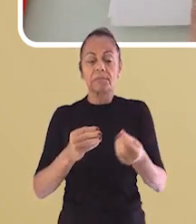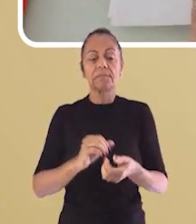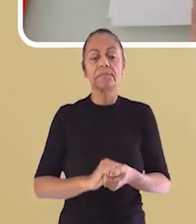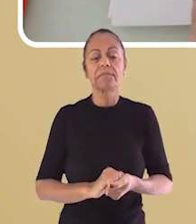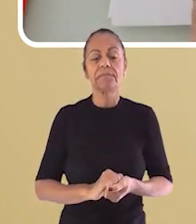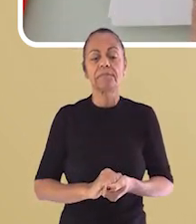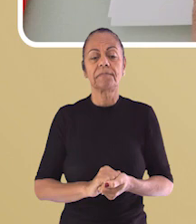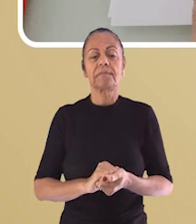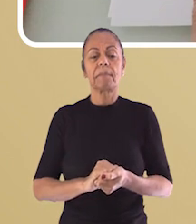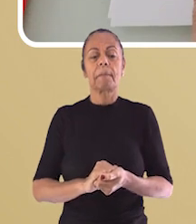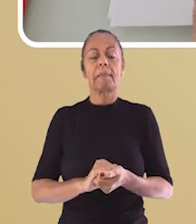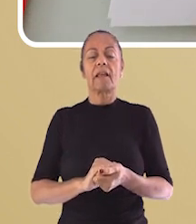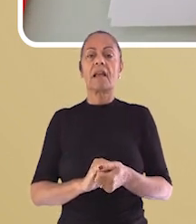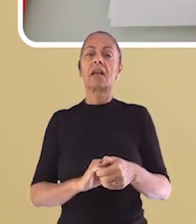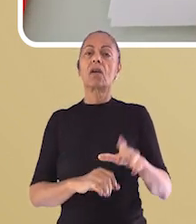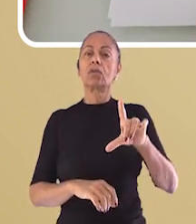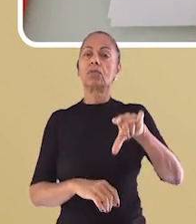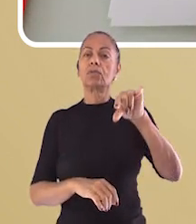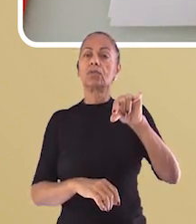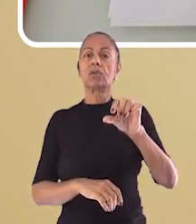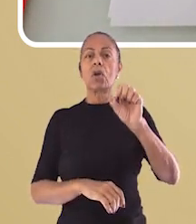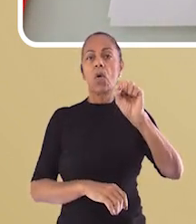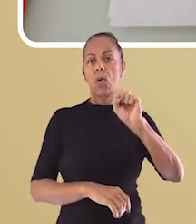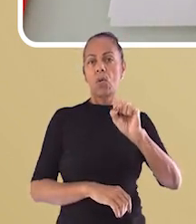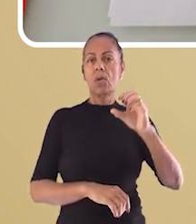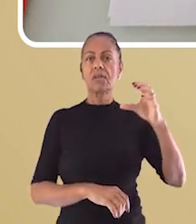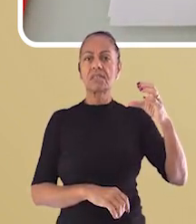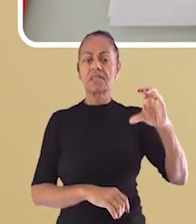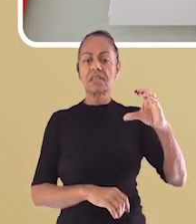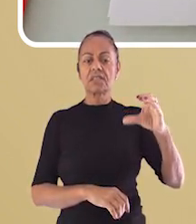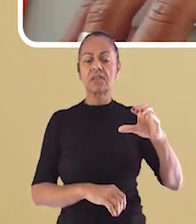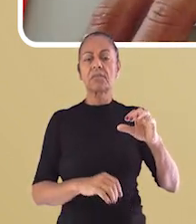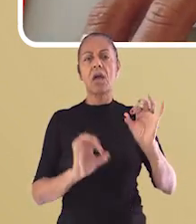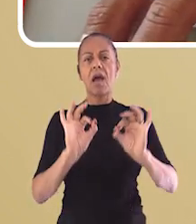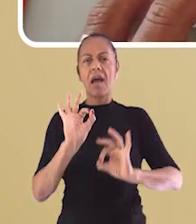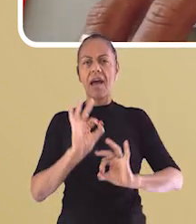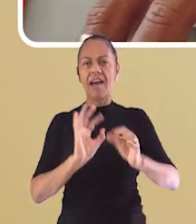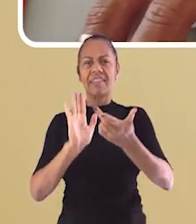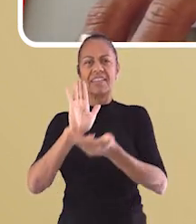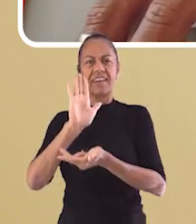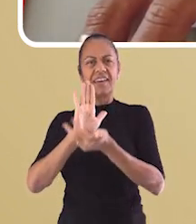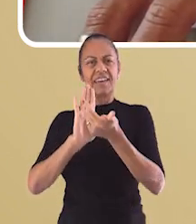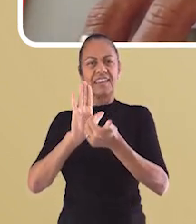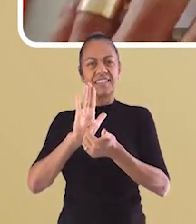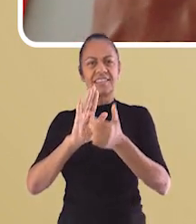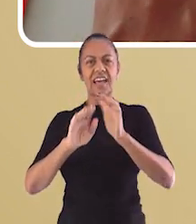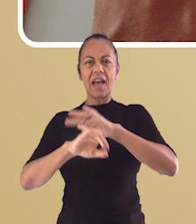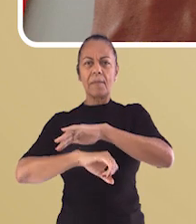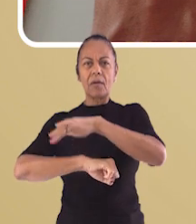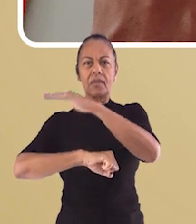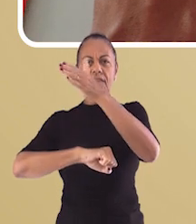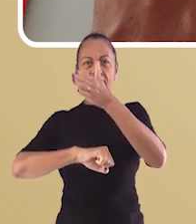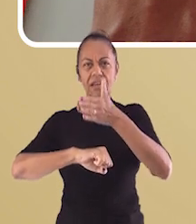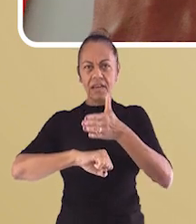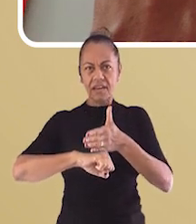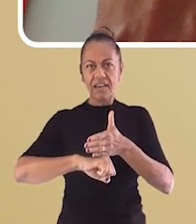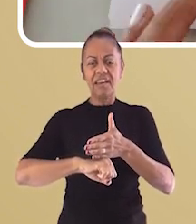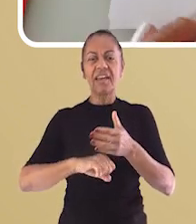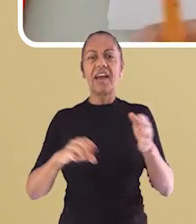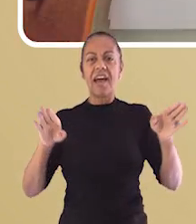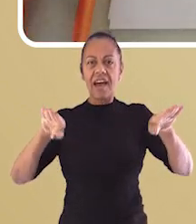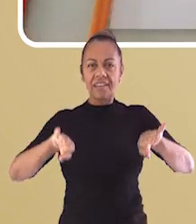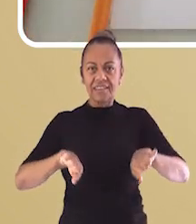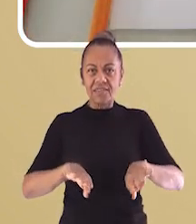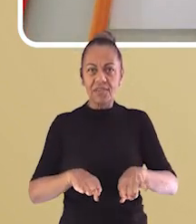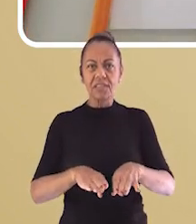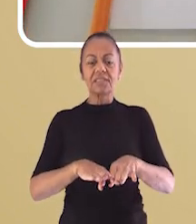feito a anotação no caderno, eu escolhi o tamanho de 8 centímetros. Fiz a minha montanha, as depressões, o